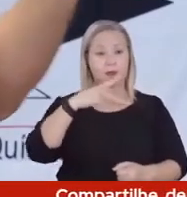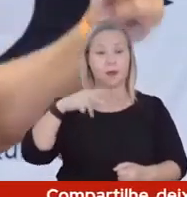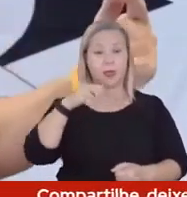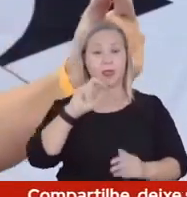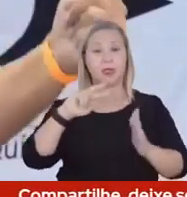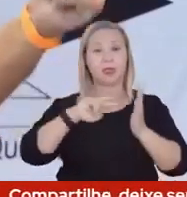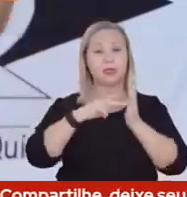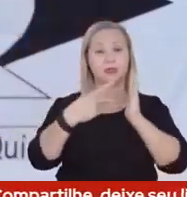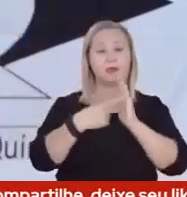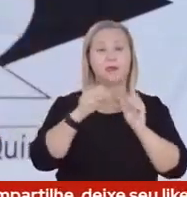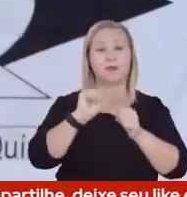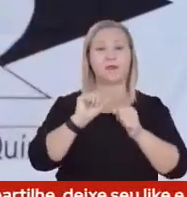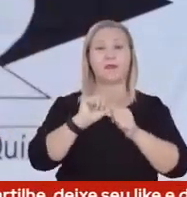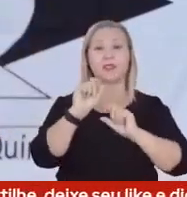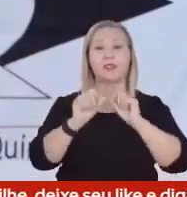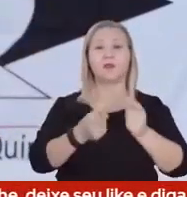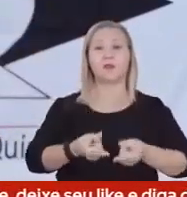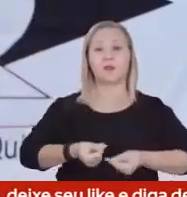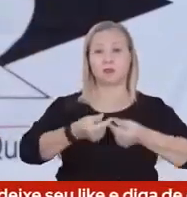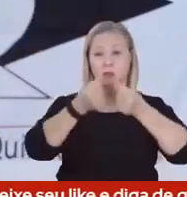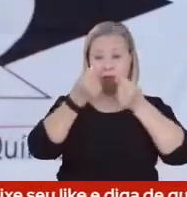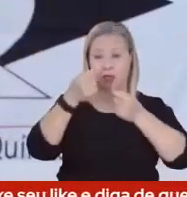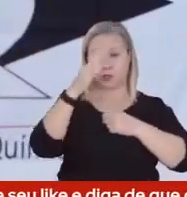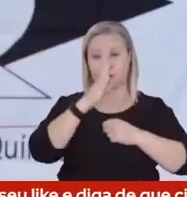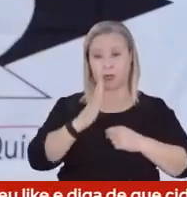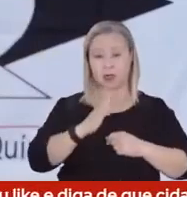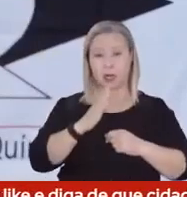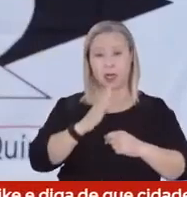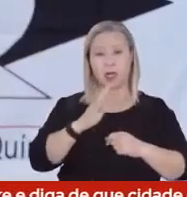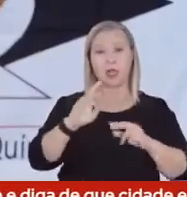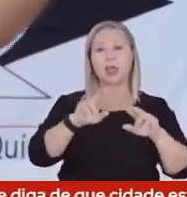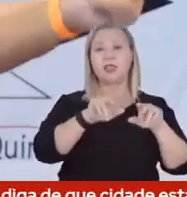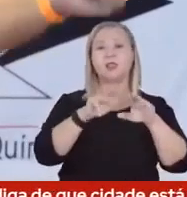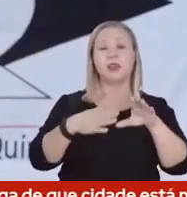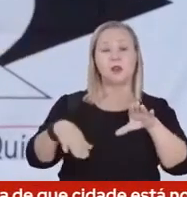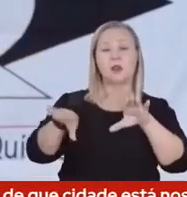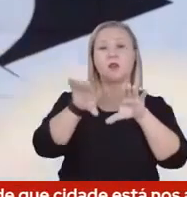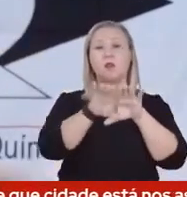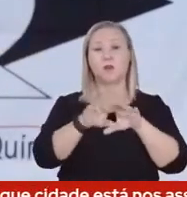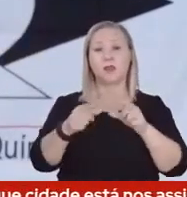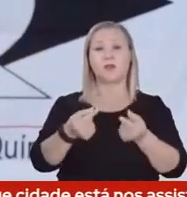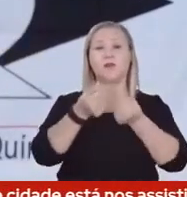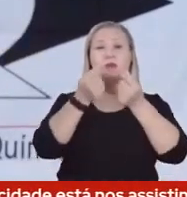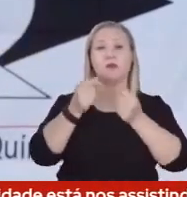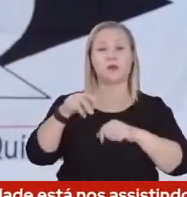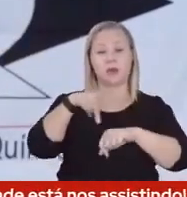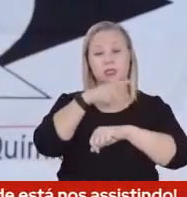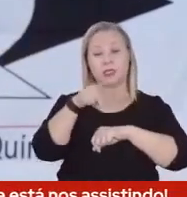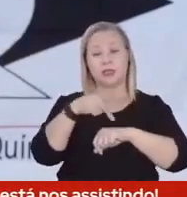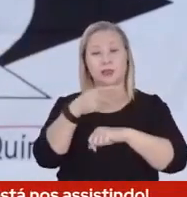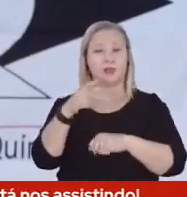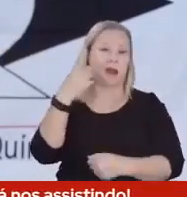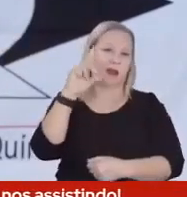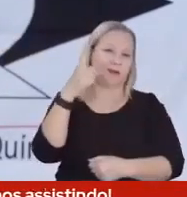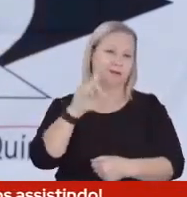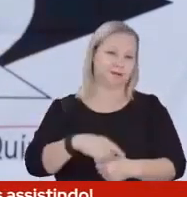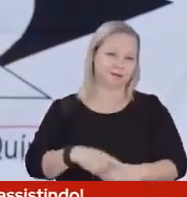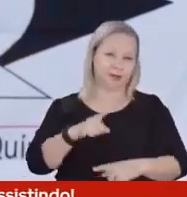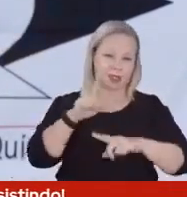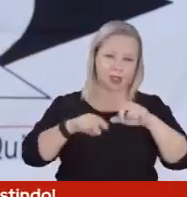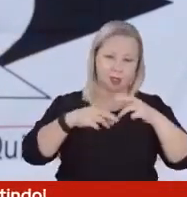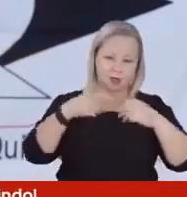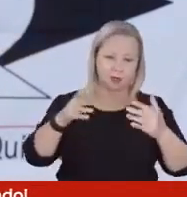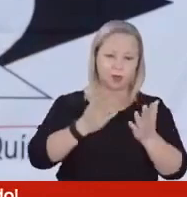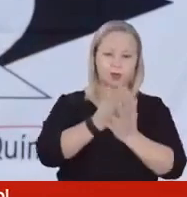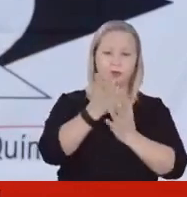preços brasileiros sejam compatíveis com os preços internacionais dos produtos derivados trazidos para o